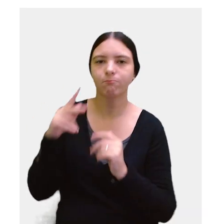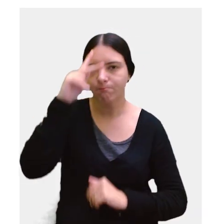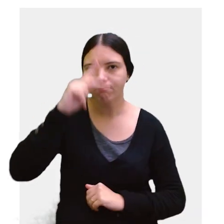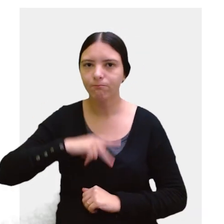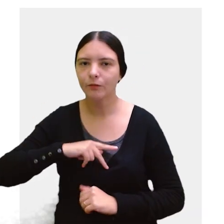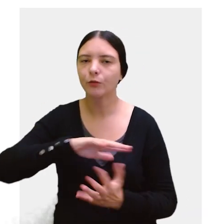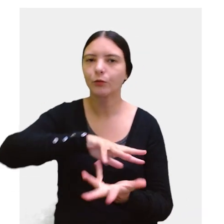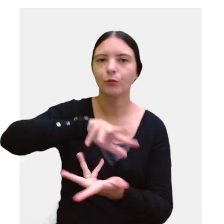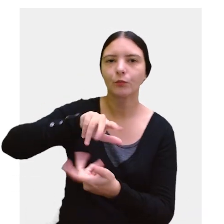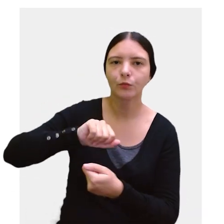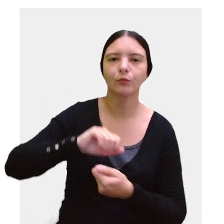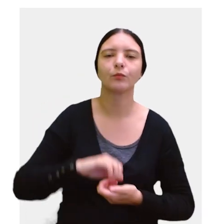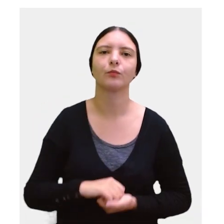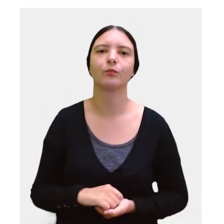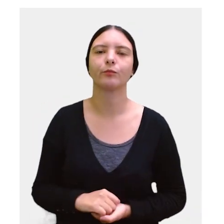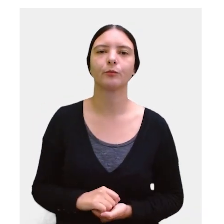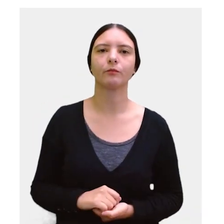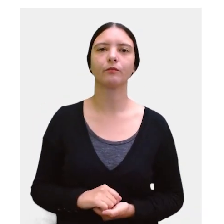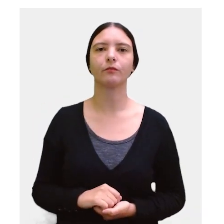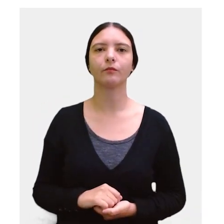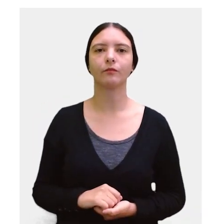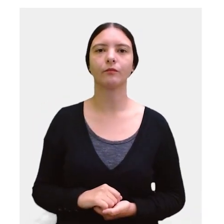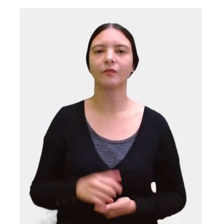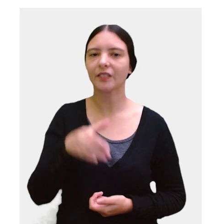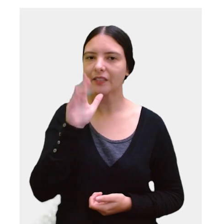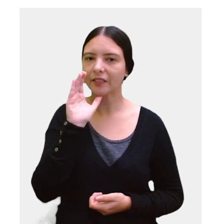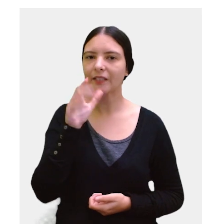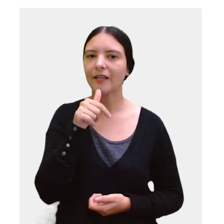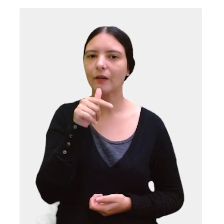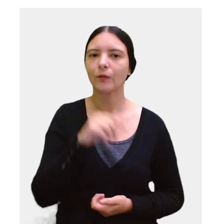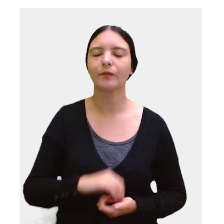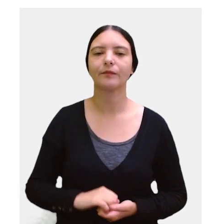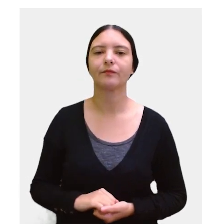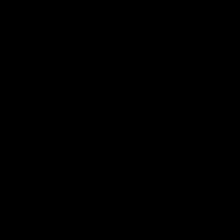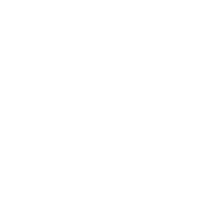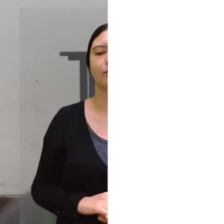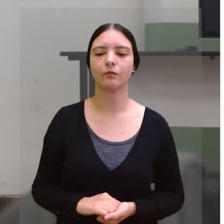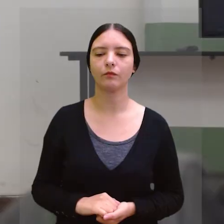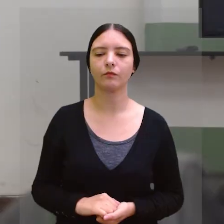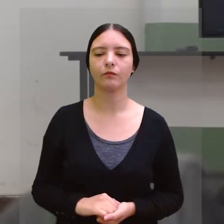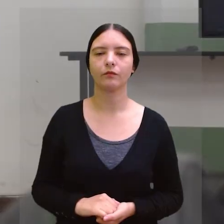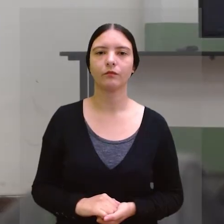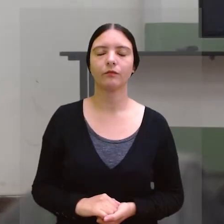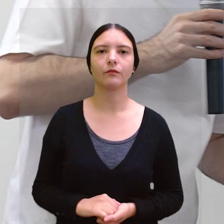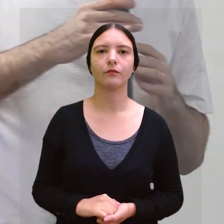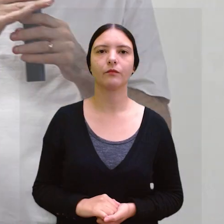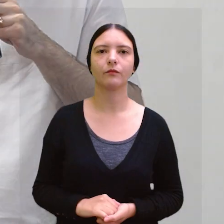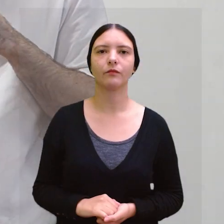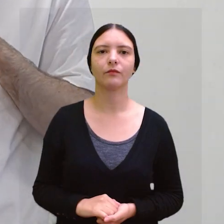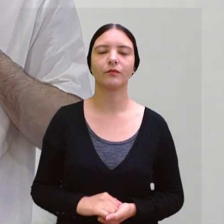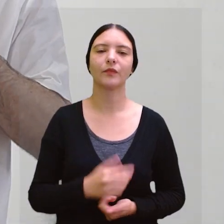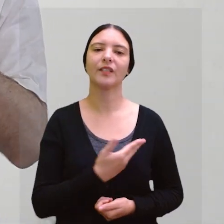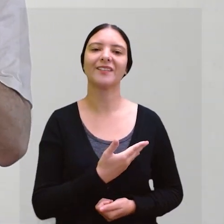Então, além de conhecer o mundo e nós mesmos, é importante estudar literatura porque é um caminho para transformarmos nós mesmos e o mundo. O